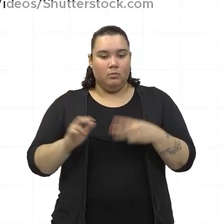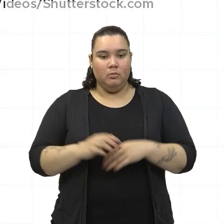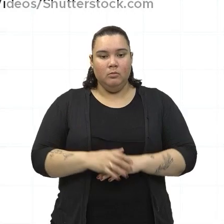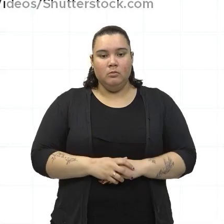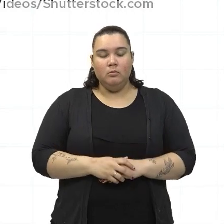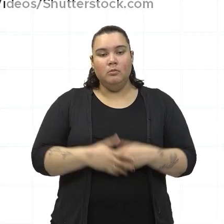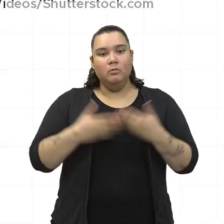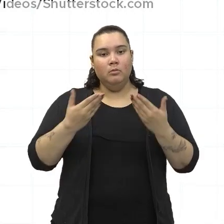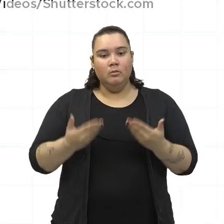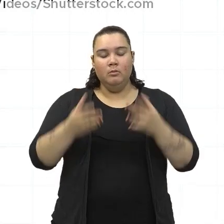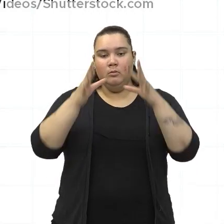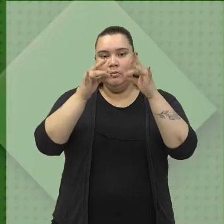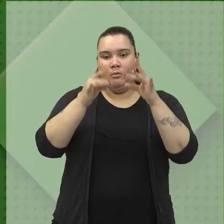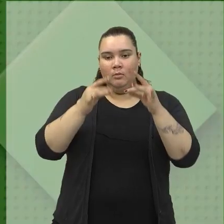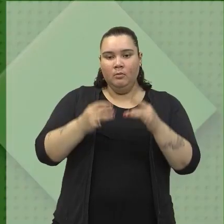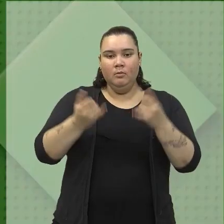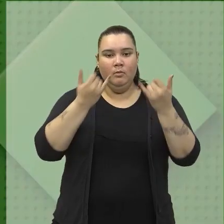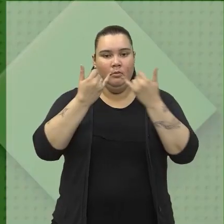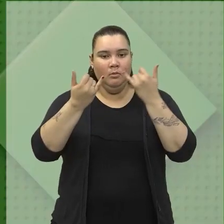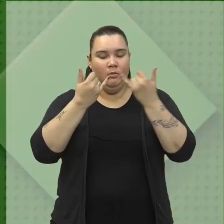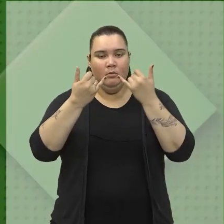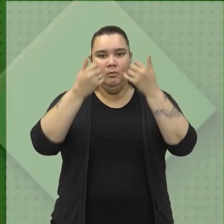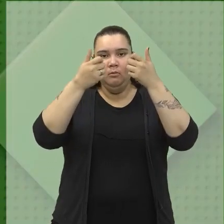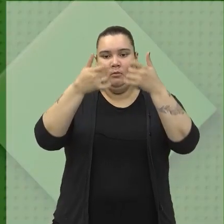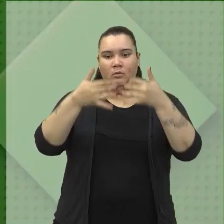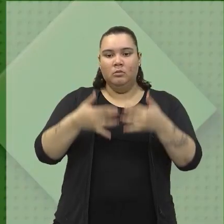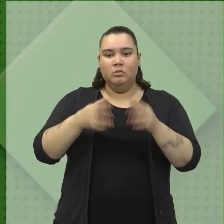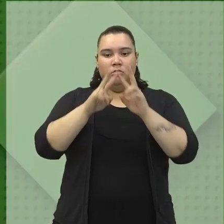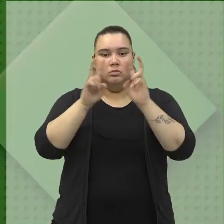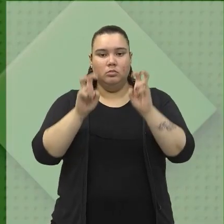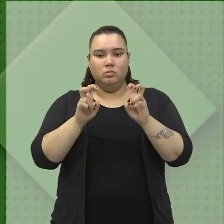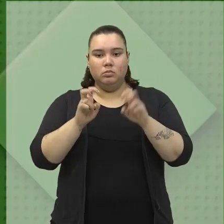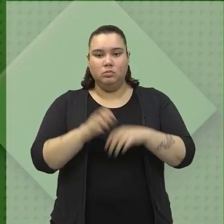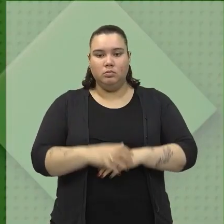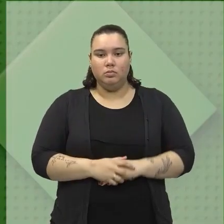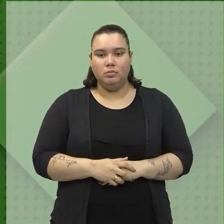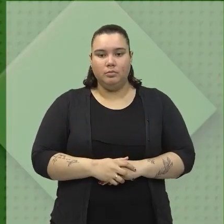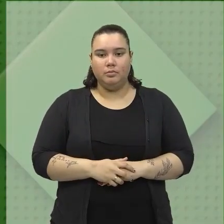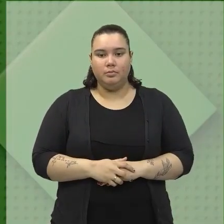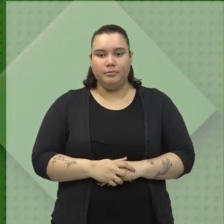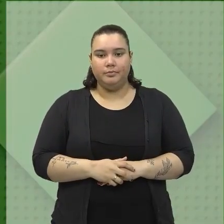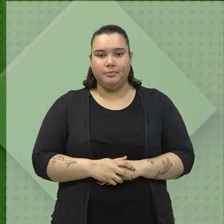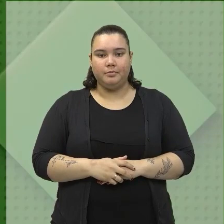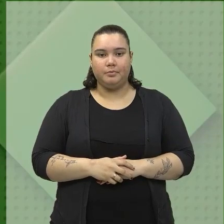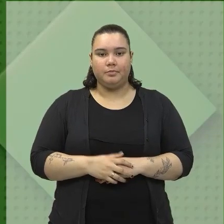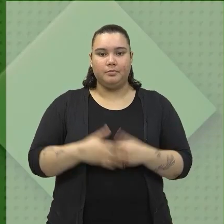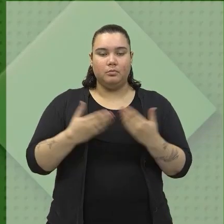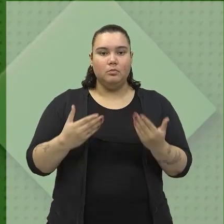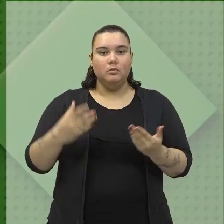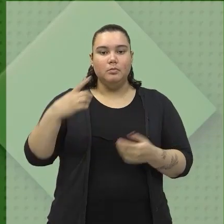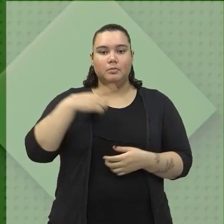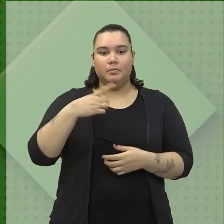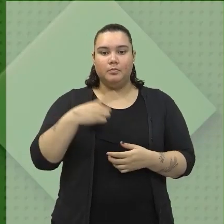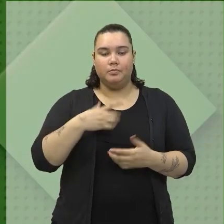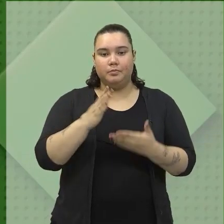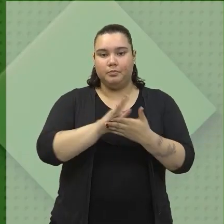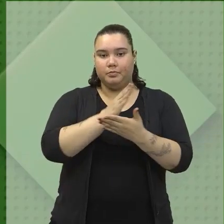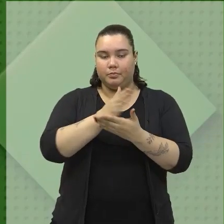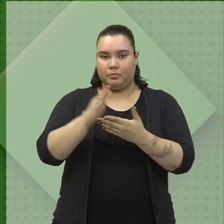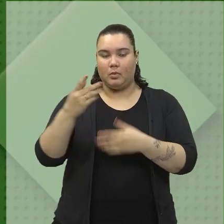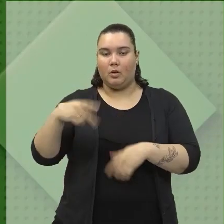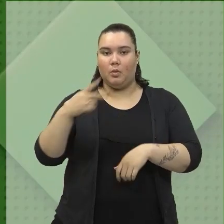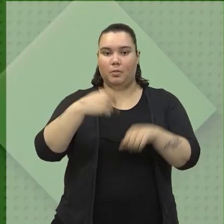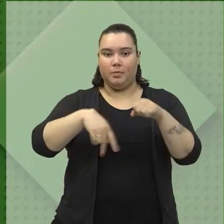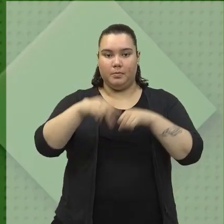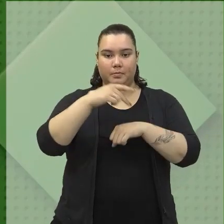a gente vai ver aí mais informações sobre essas usinas hidrelétricas, né? A gente viu ali a presença de algumas delas no nosso país,